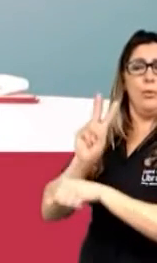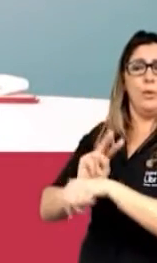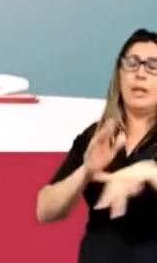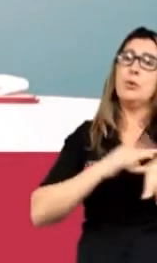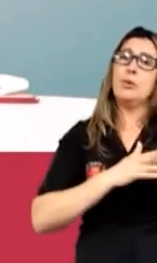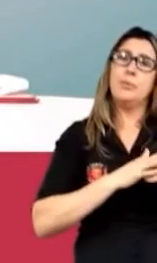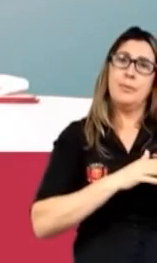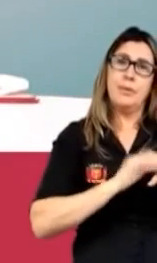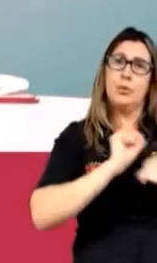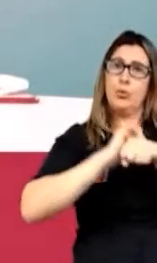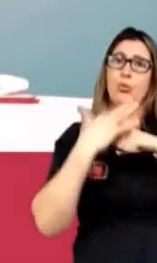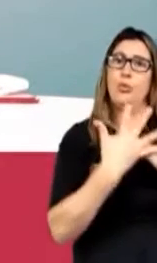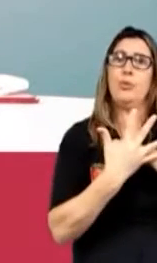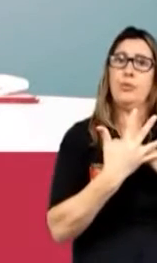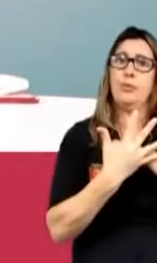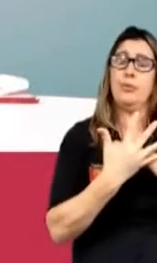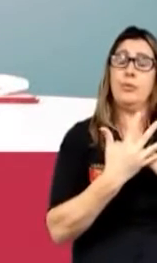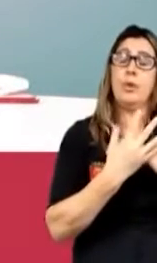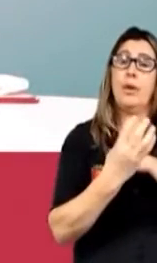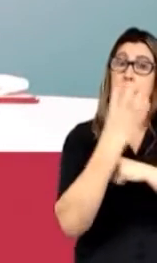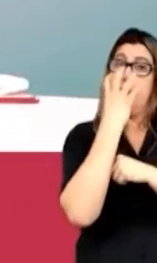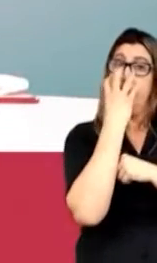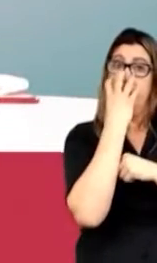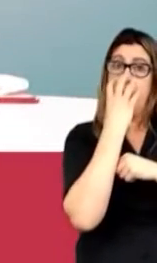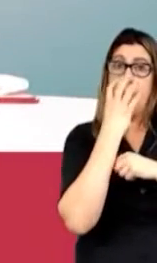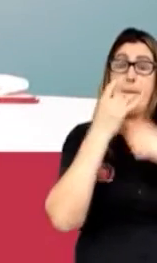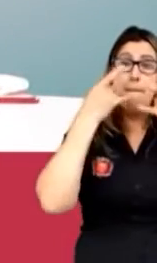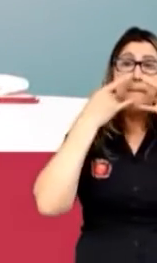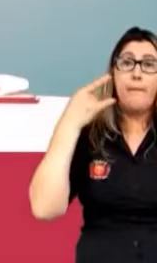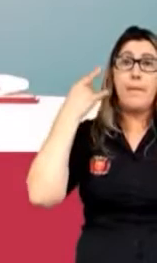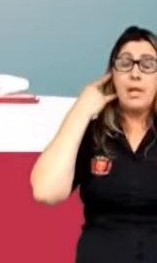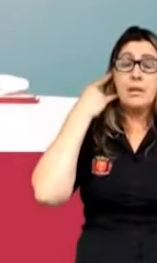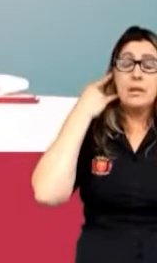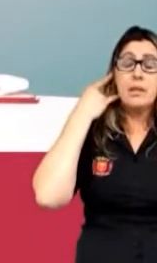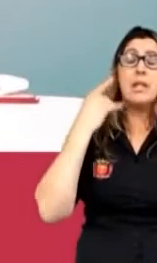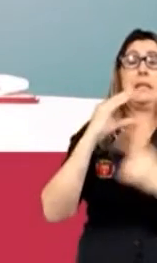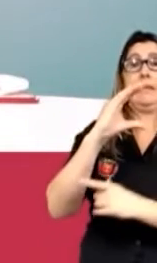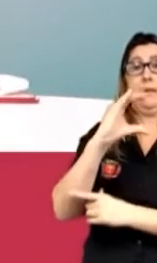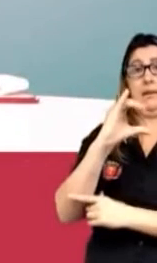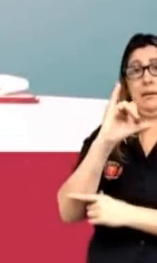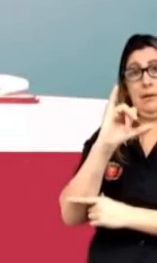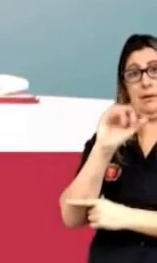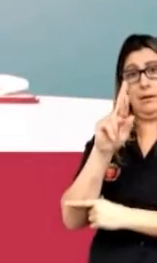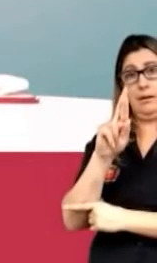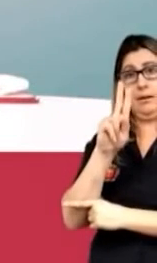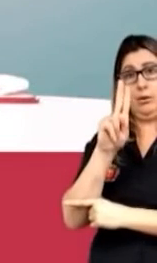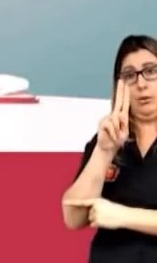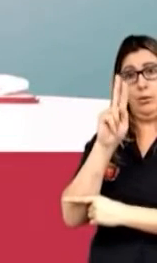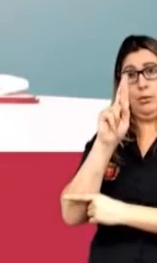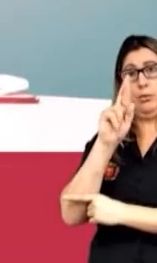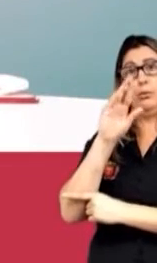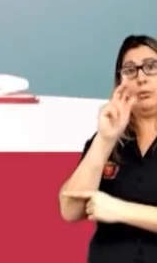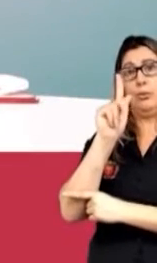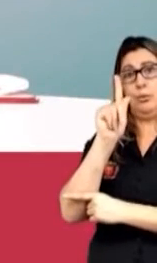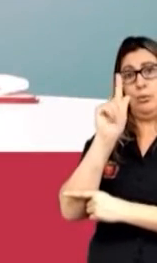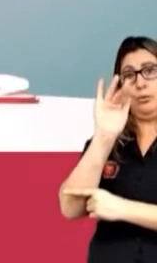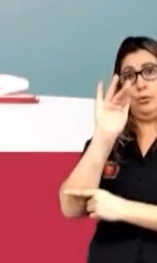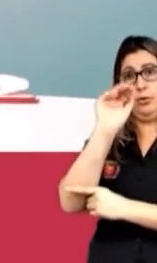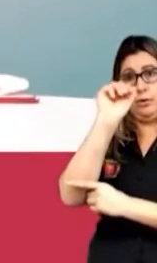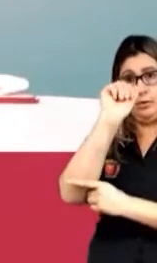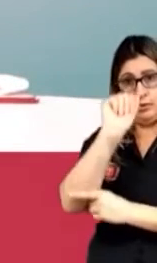que essas máscaras, que a gente chama cirúrgica, ou a com o filtro, que